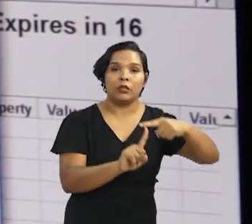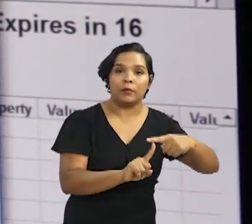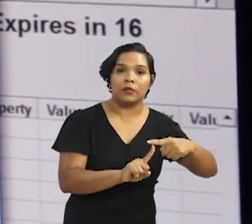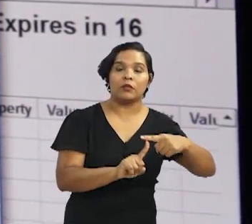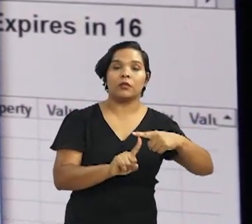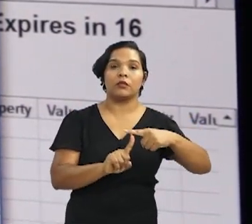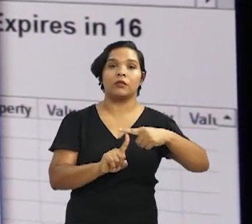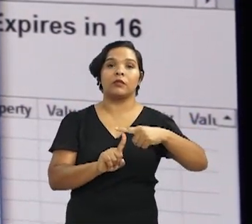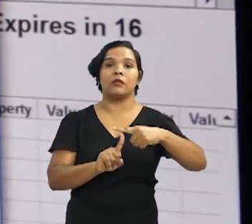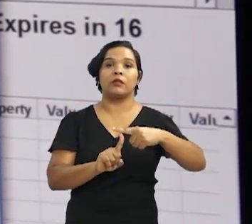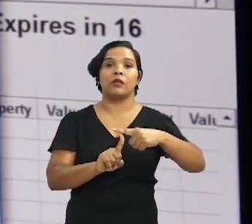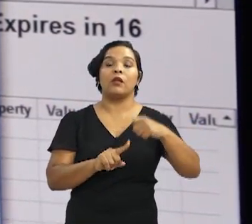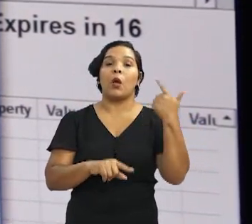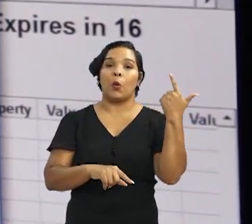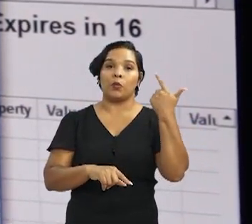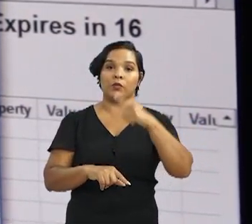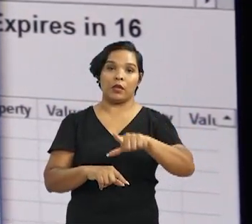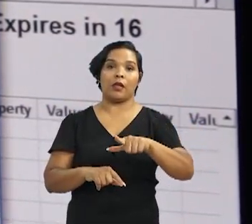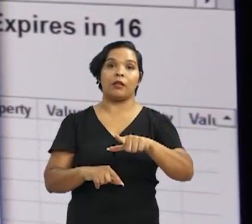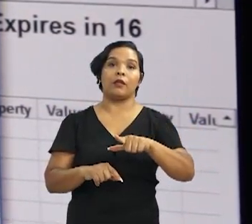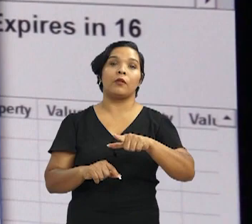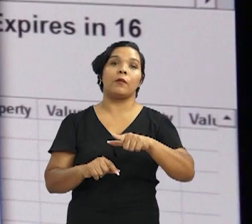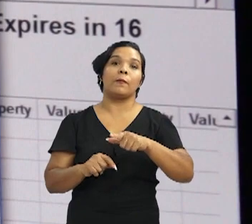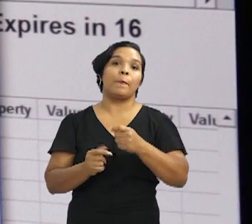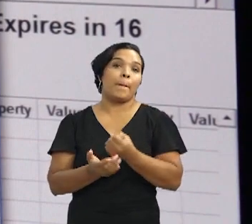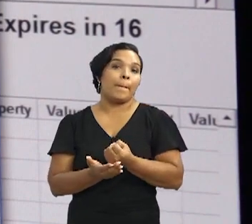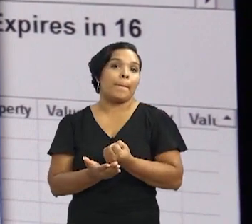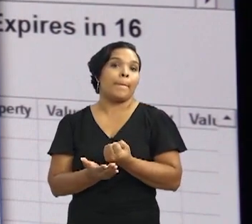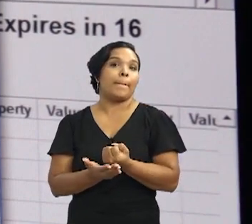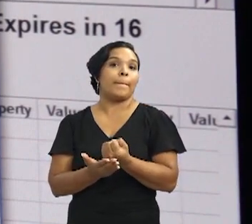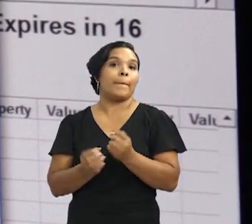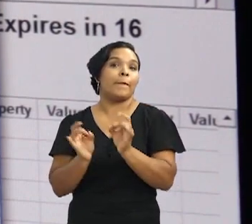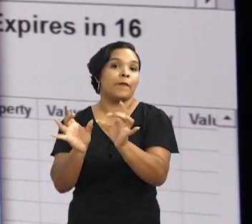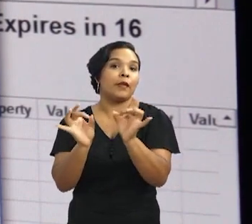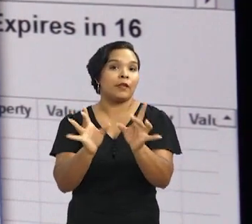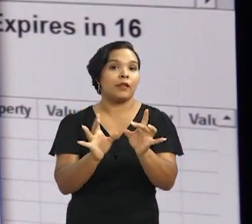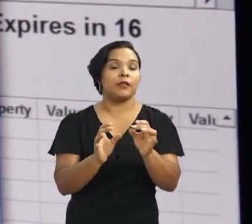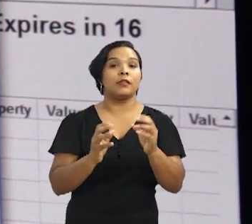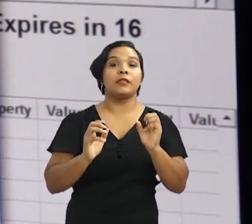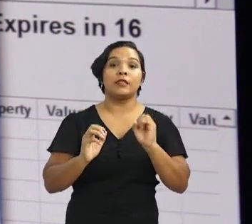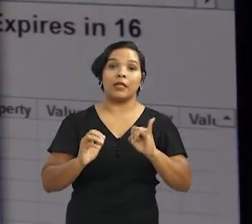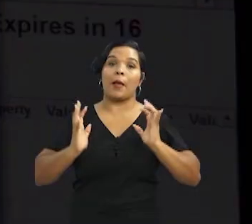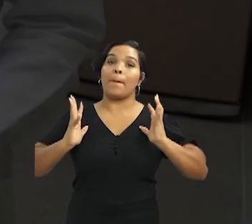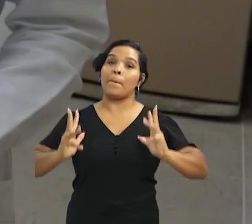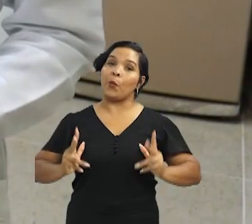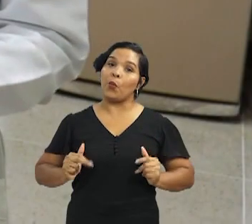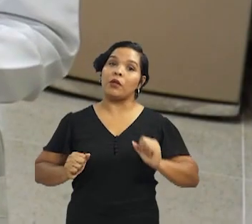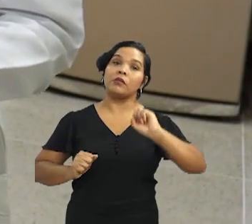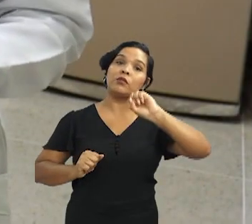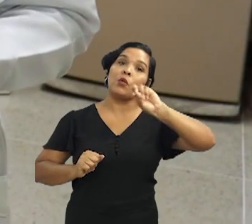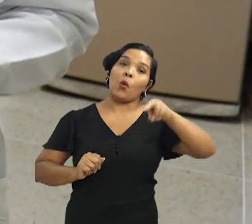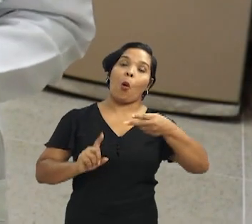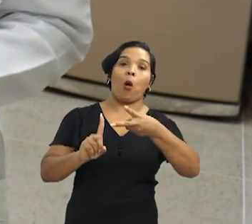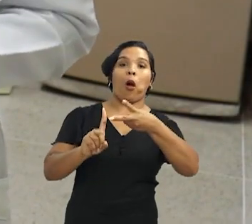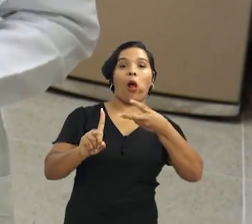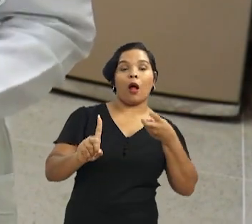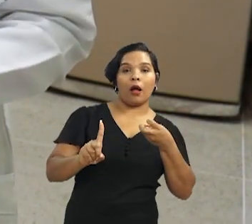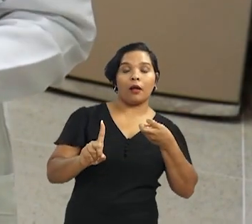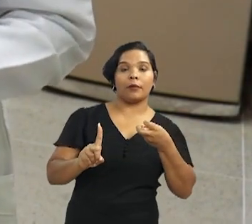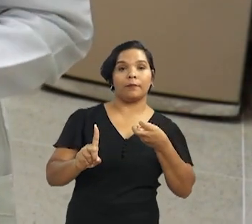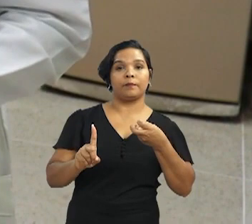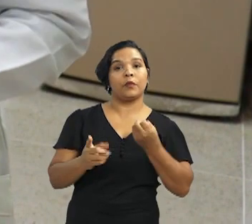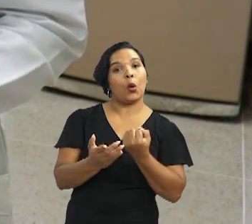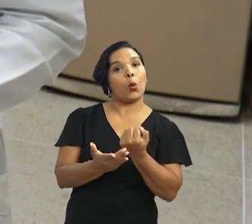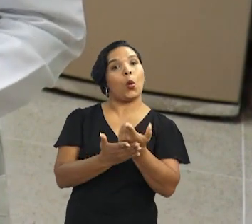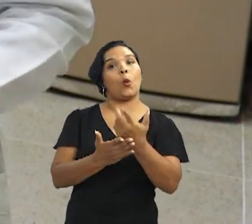adquiro no mercado se elas são puras ou fraudadas. Eu compro pimenta rosa